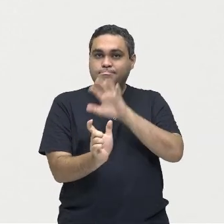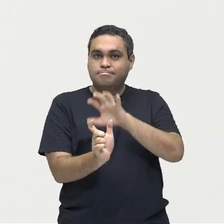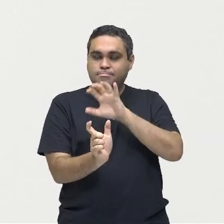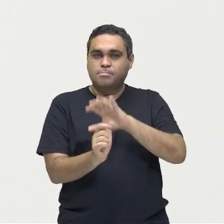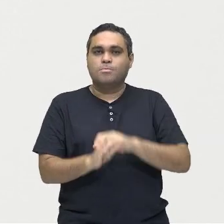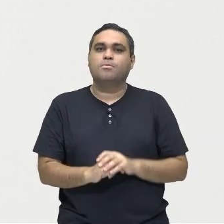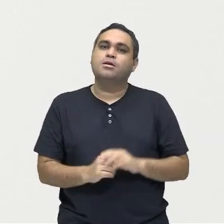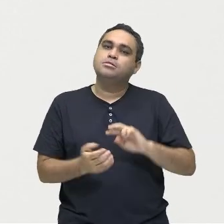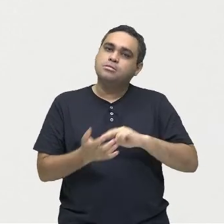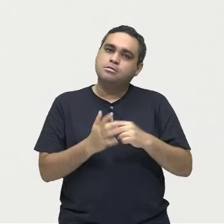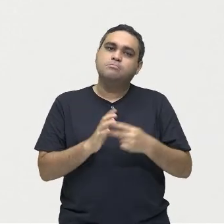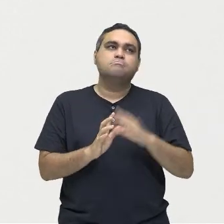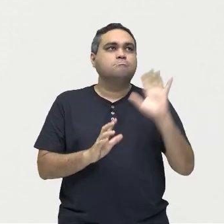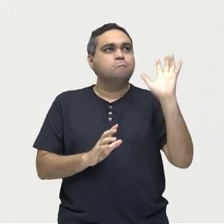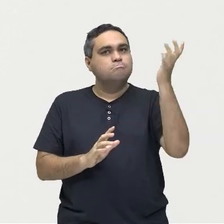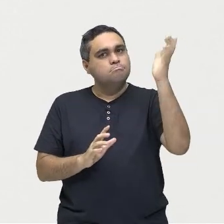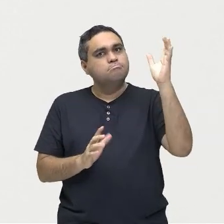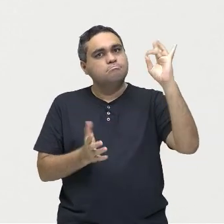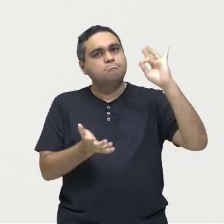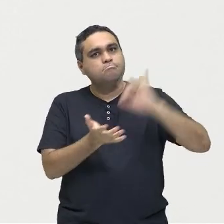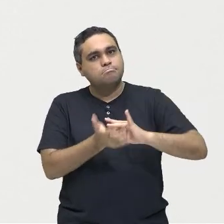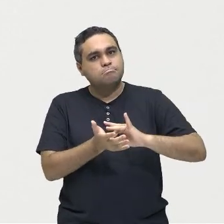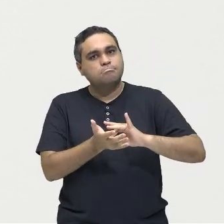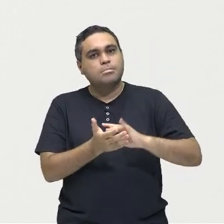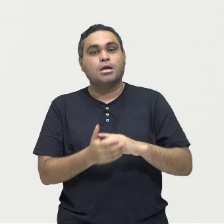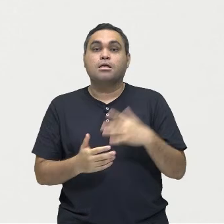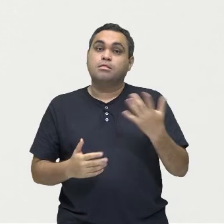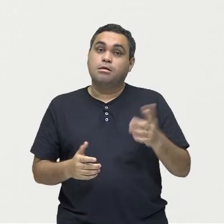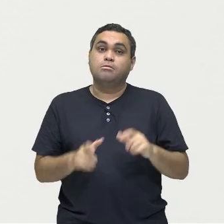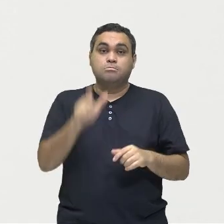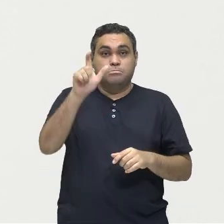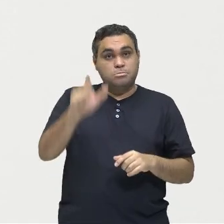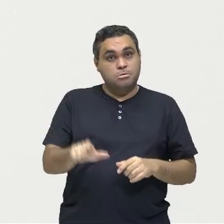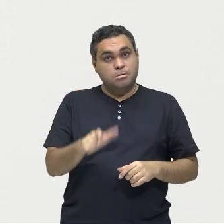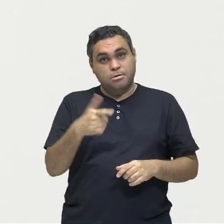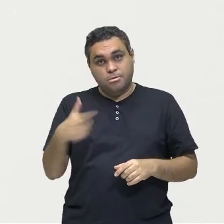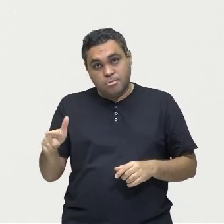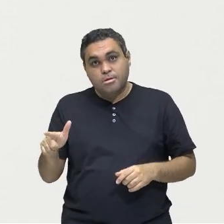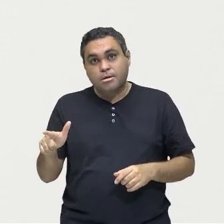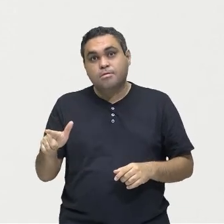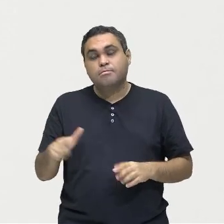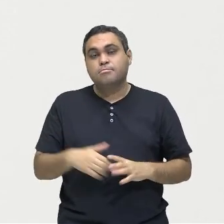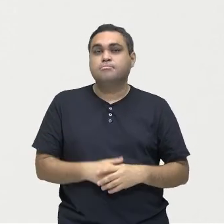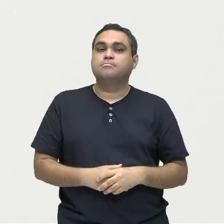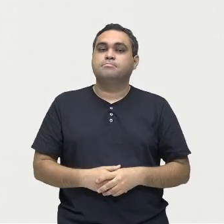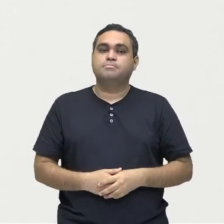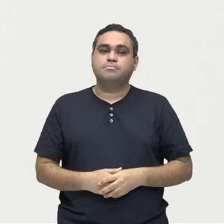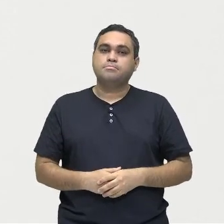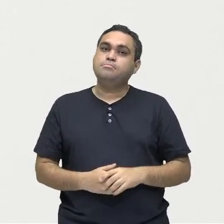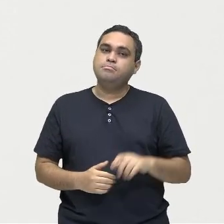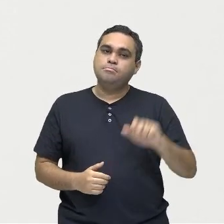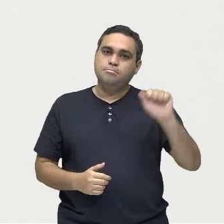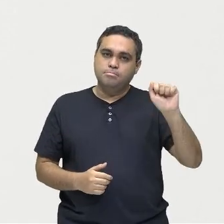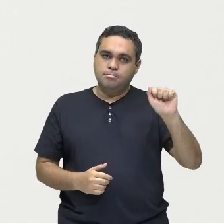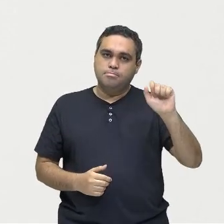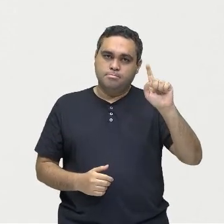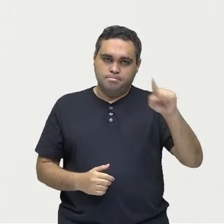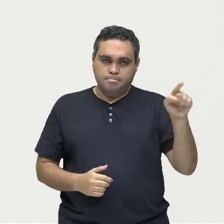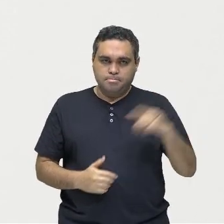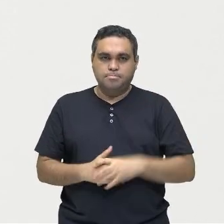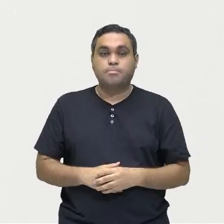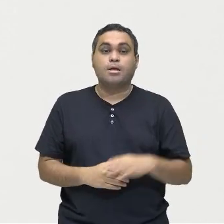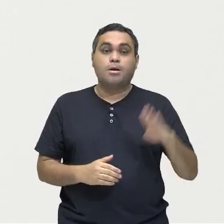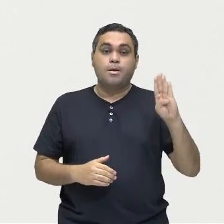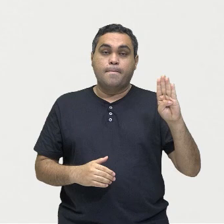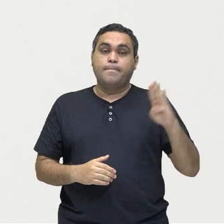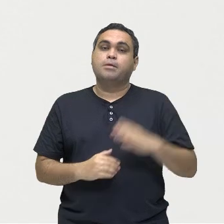nevou mesmo o fenômeno. Então, aqui não possui sujeito. Essa é uma oração sem sujeito. Havia muitas encomendas para